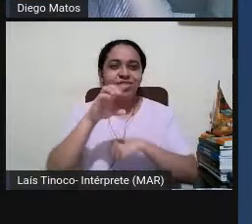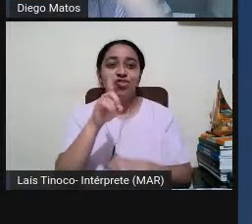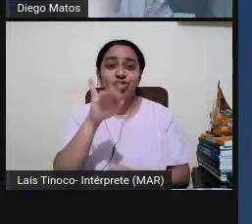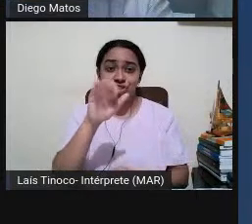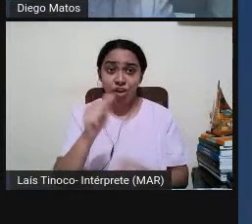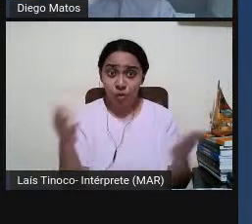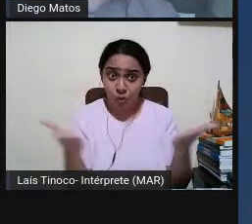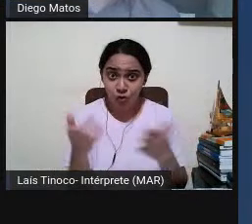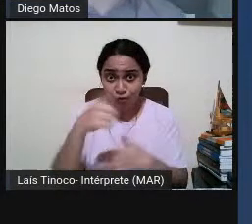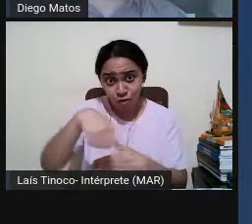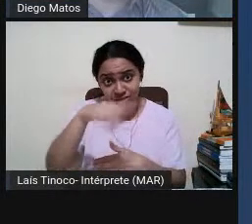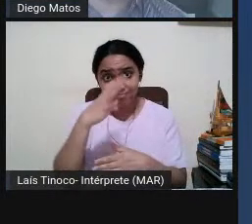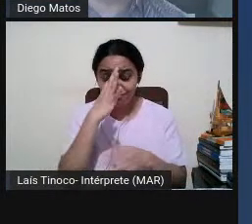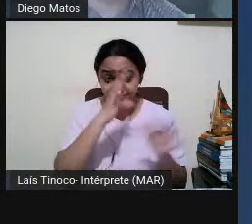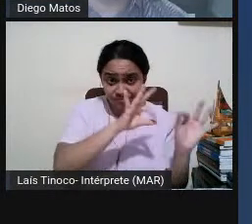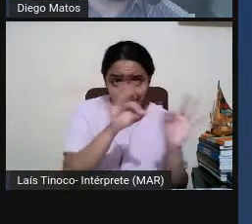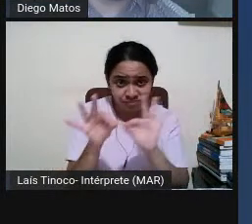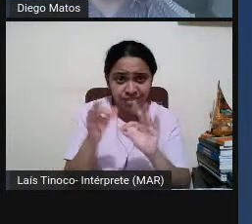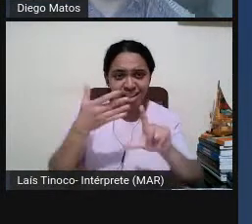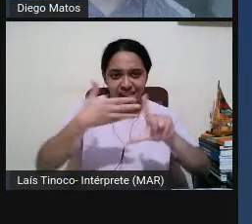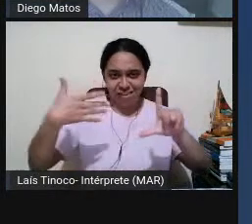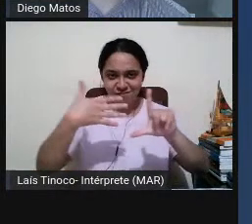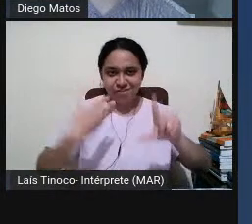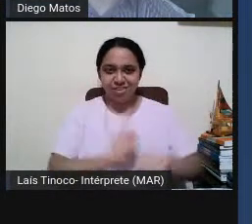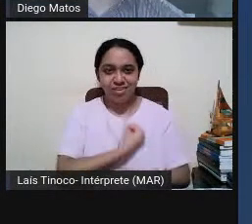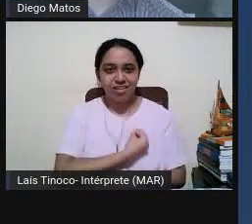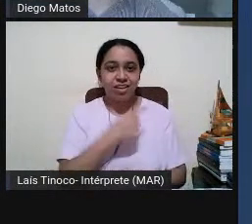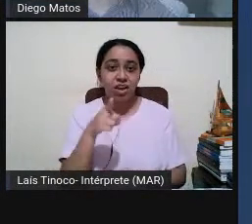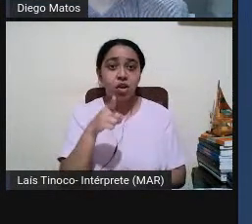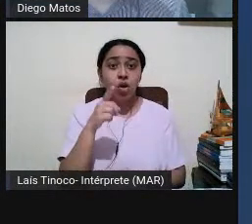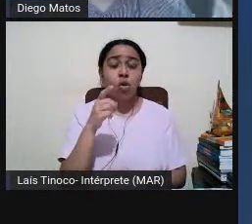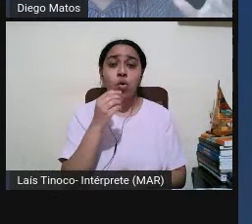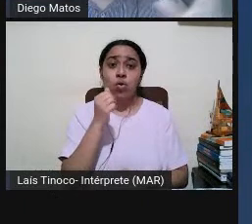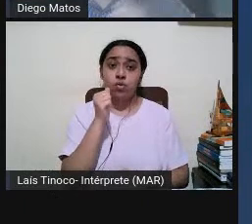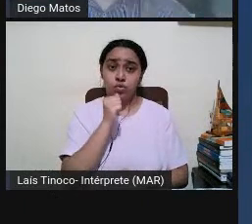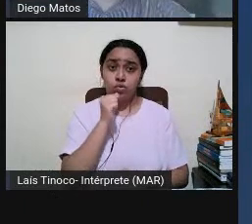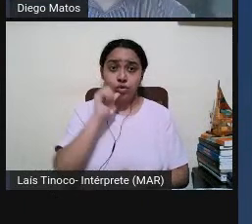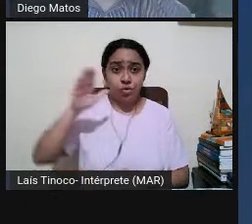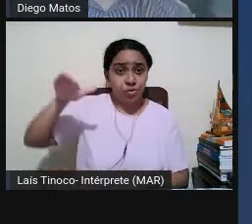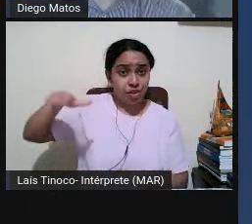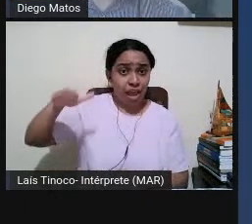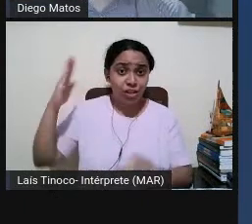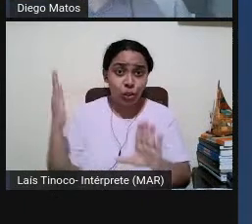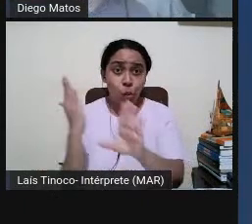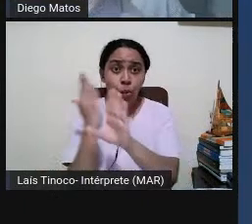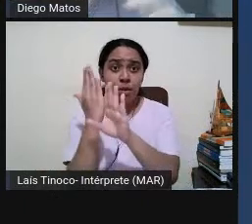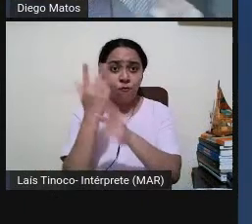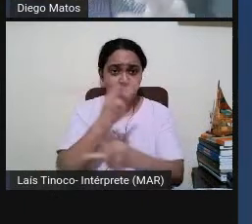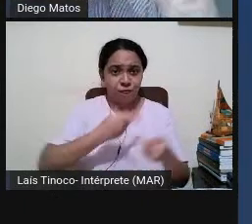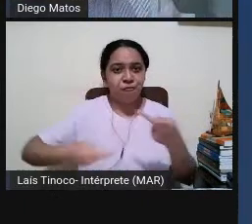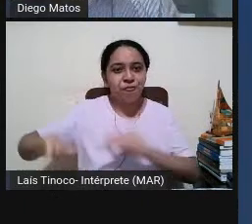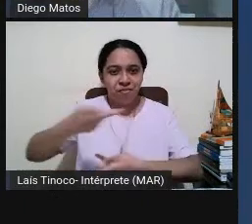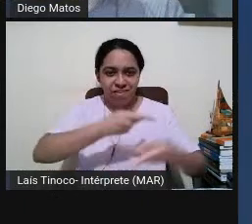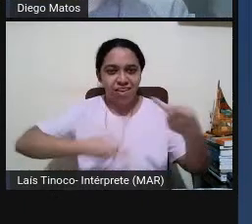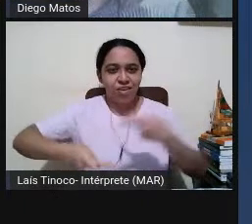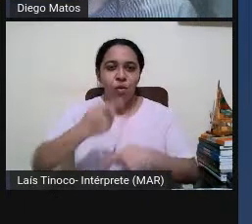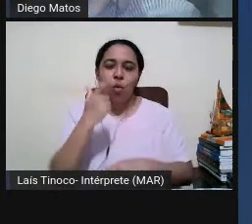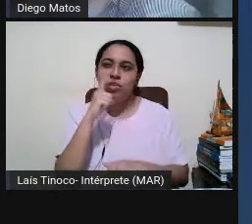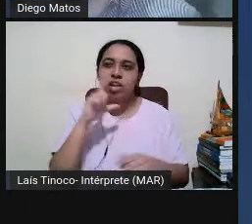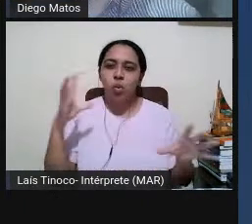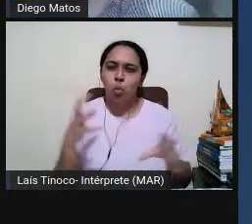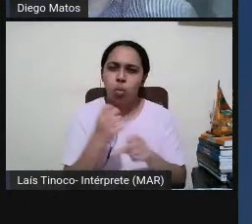hoje é o menino que descobriu o vento cara eu acho que ele ele consegue juntar o tipo